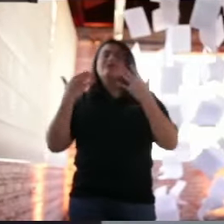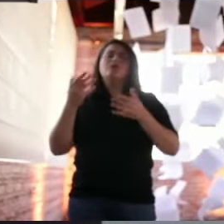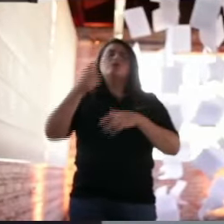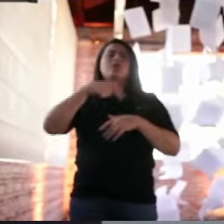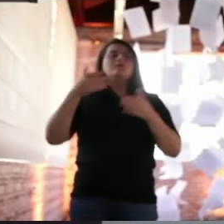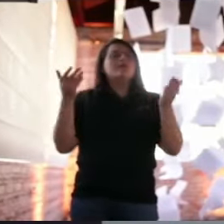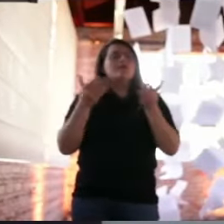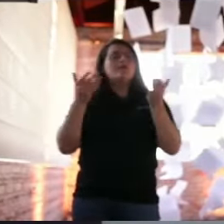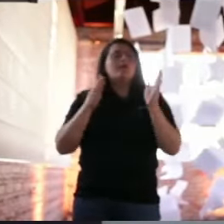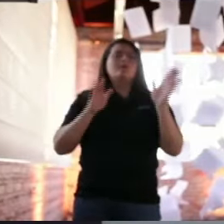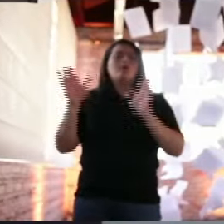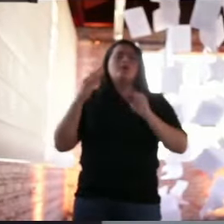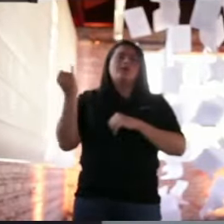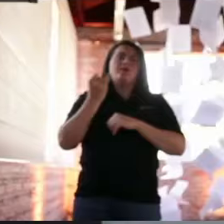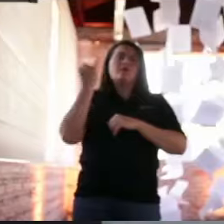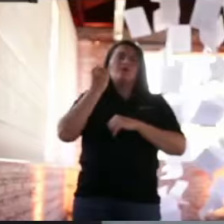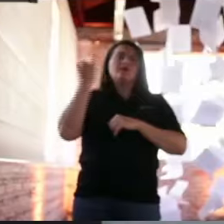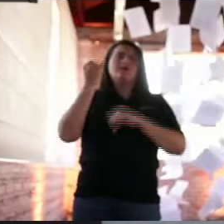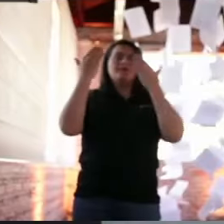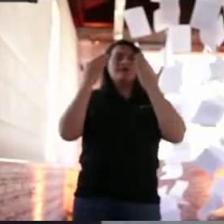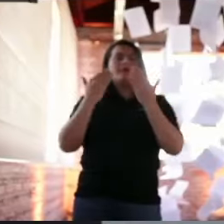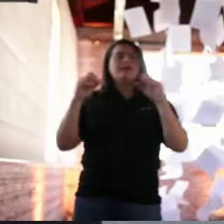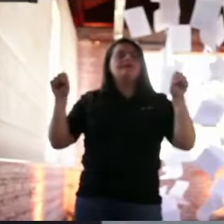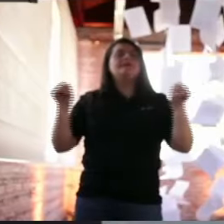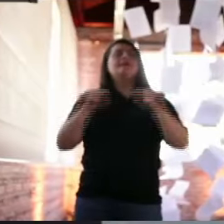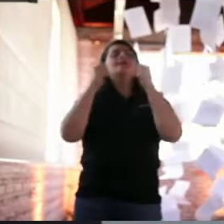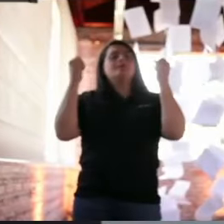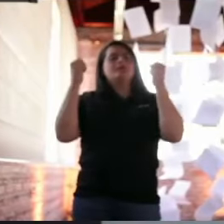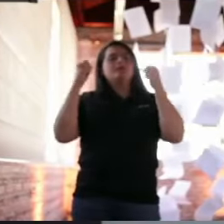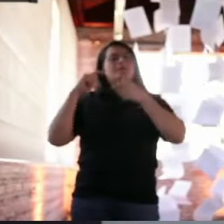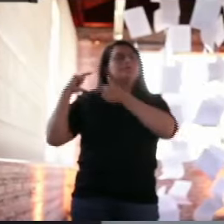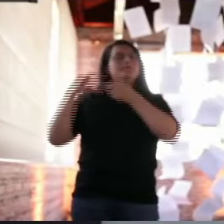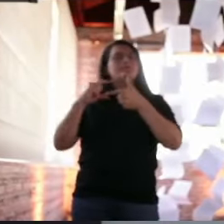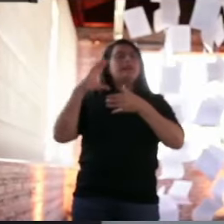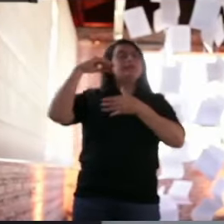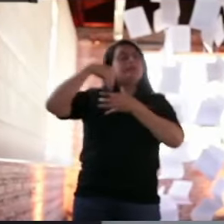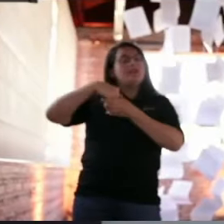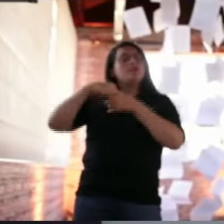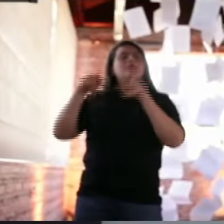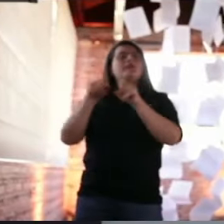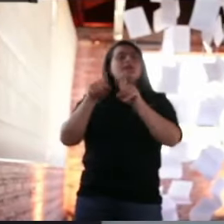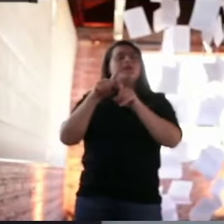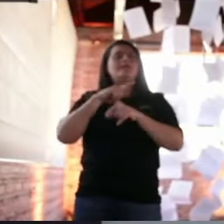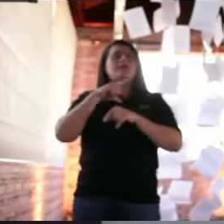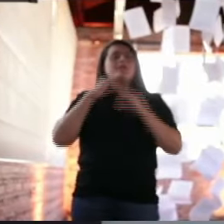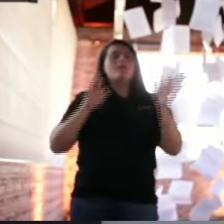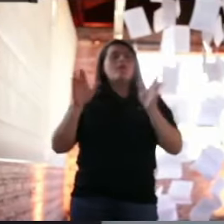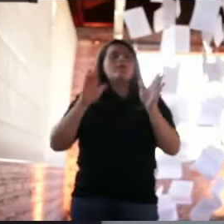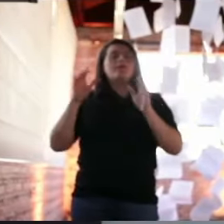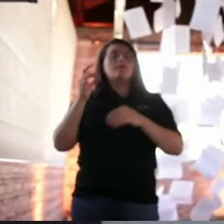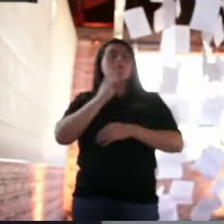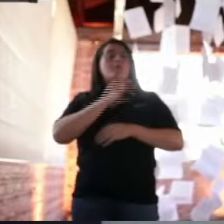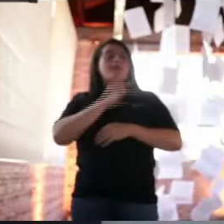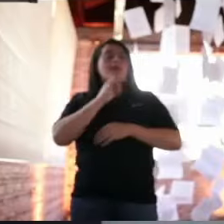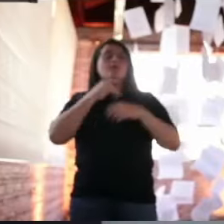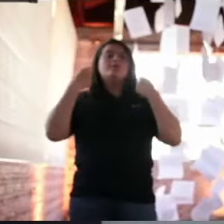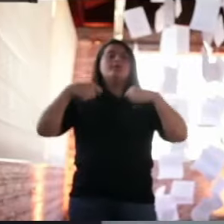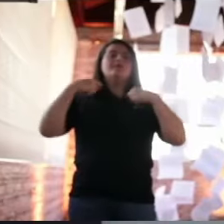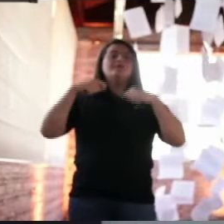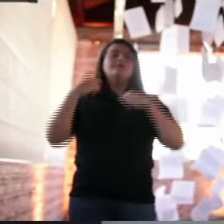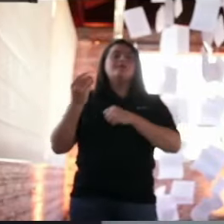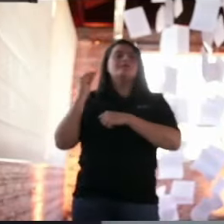que a gente tá num momento muito importante da psicanálise quebra de paradigmas internos e tem Claro nesses momentos medo de que a gente vai ter que jogar